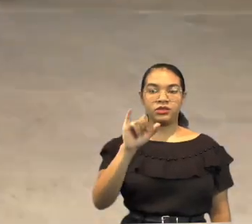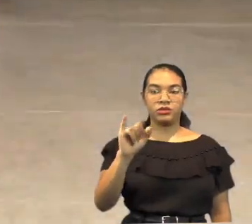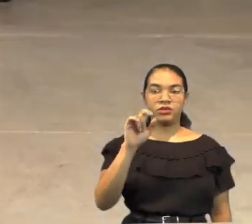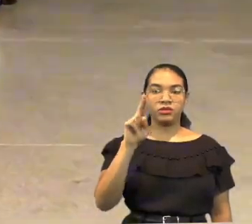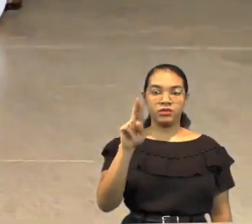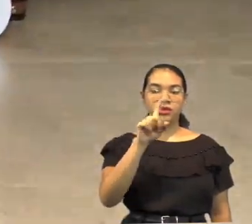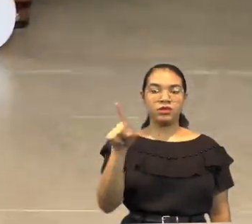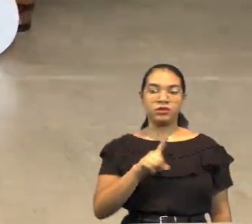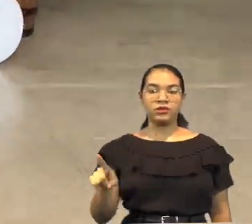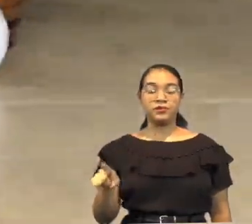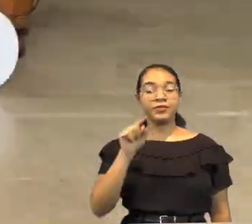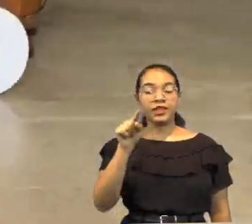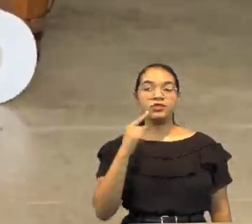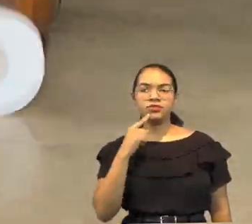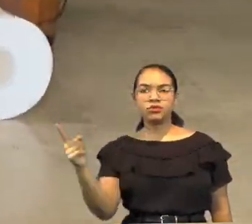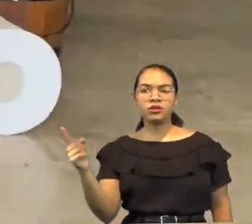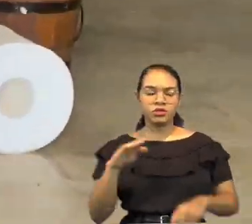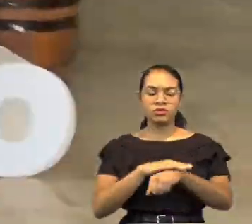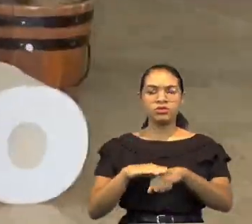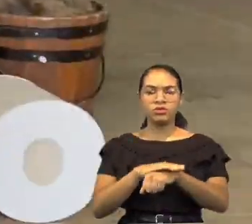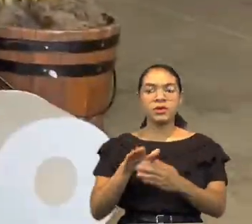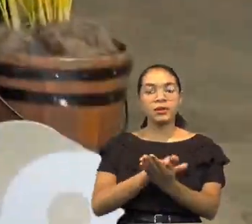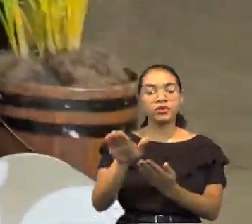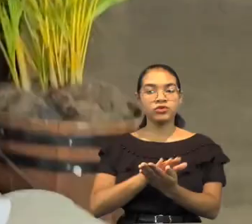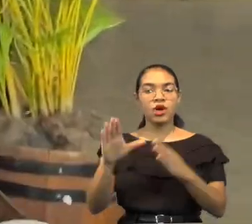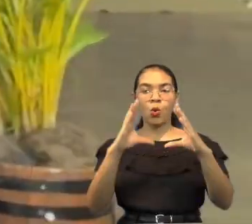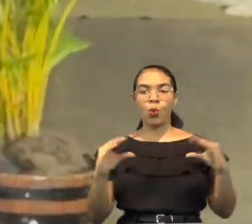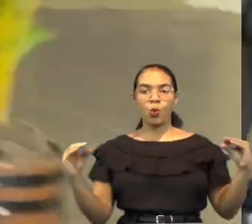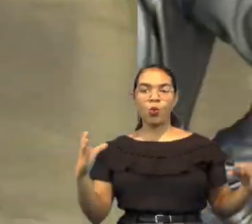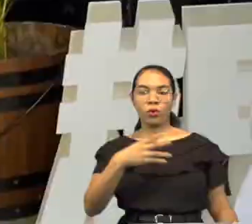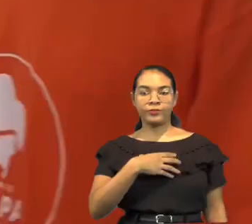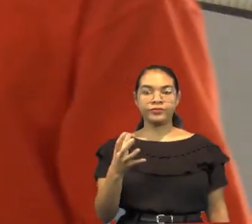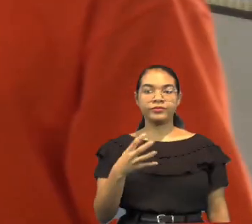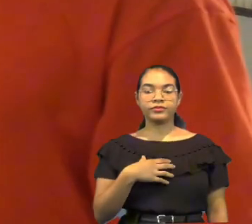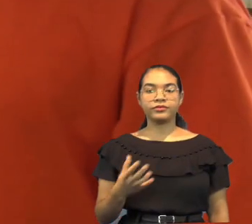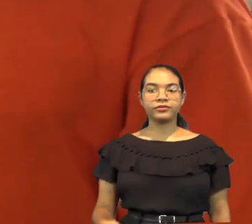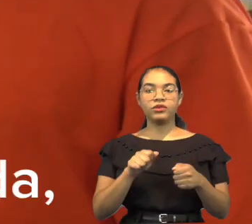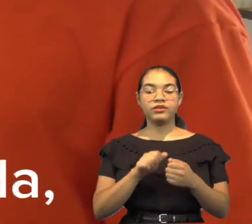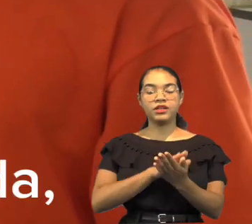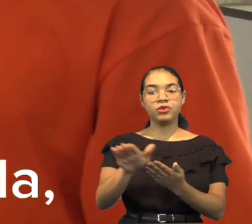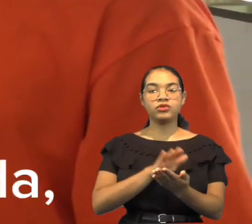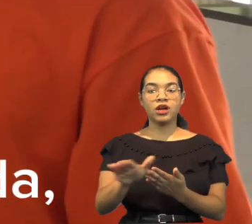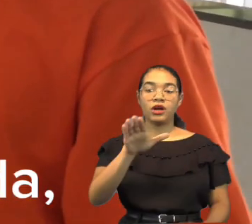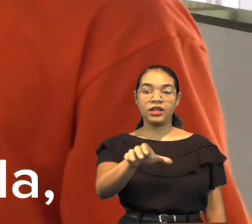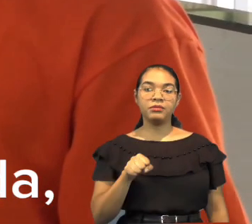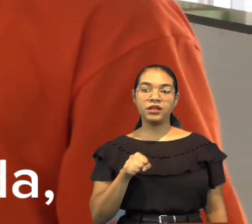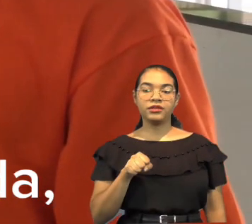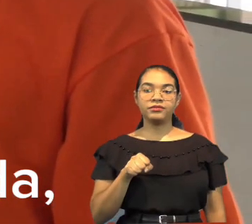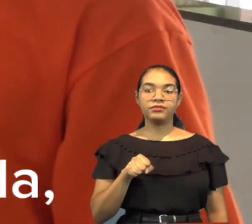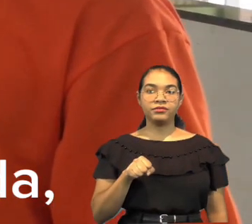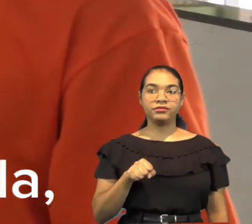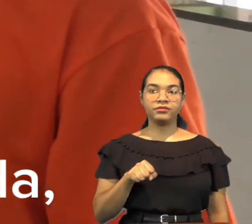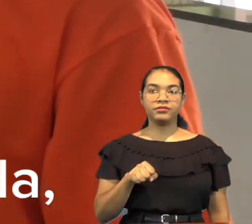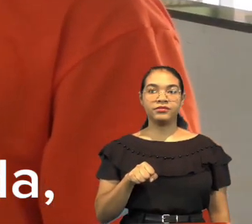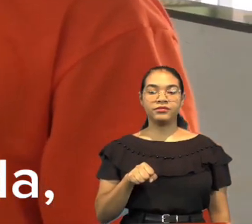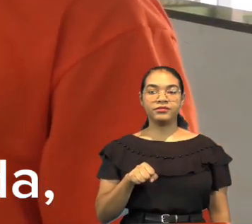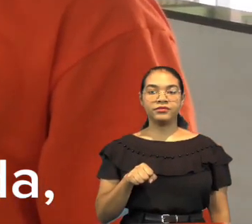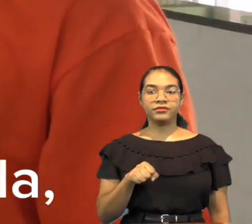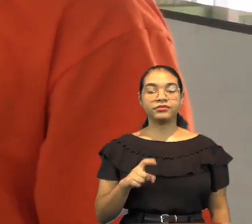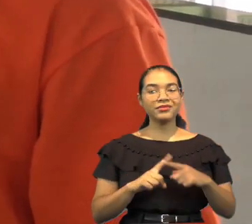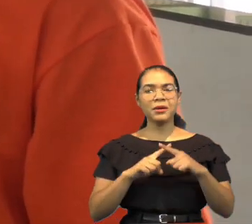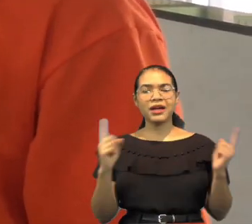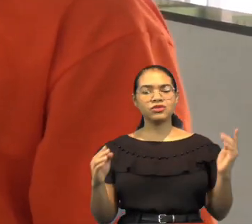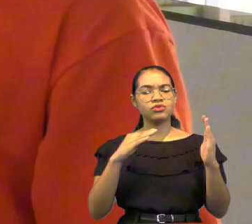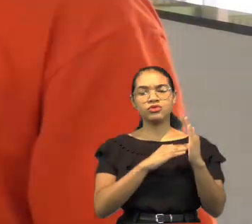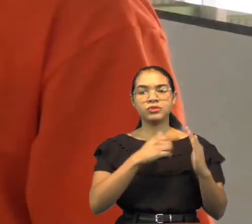Luiz. É ele que nos fala sobre a produção do algodão. O que demanda sempre a produção, faz a produção é